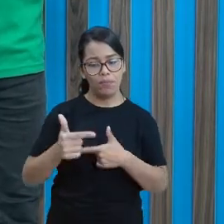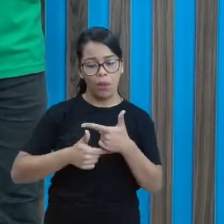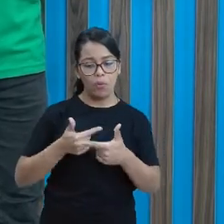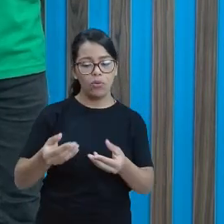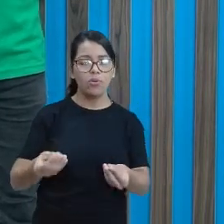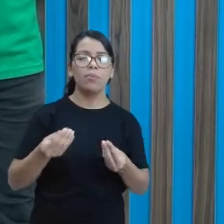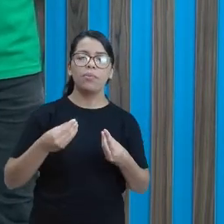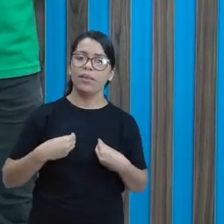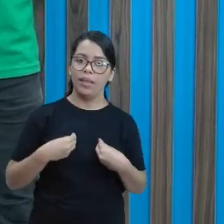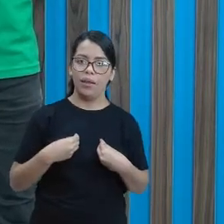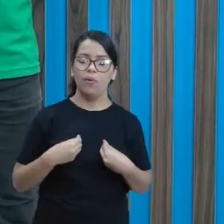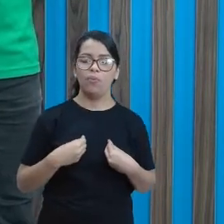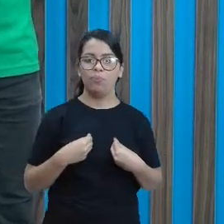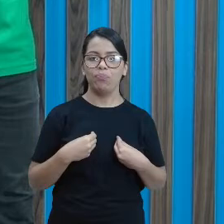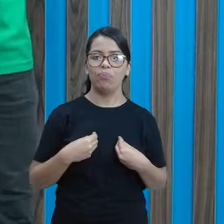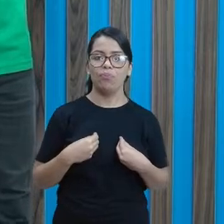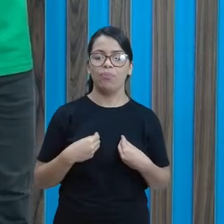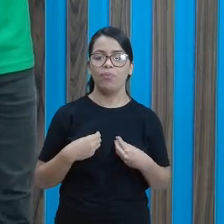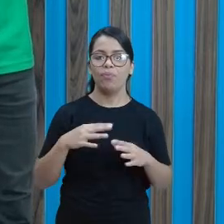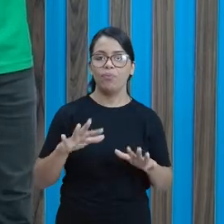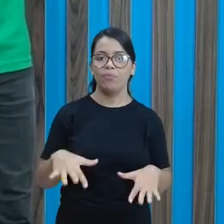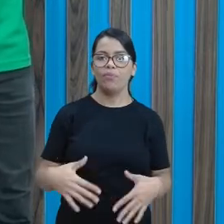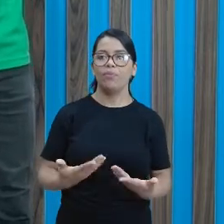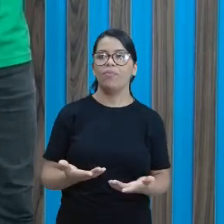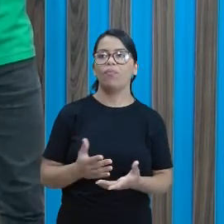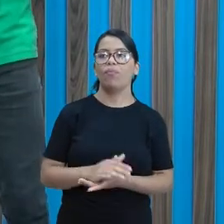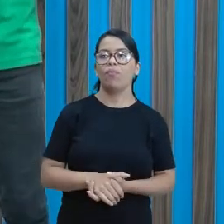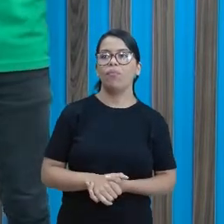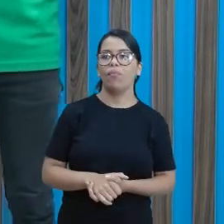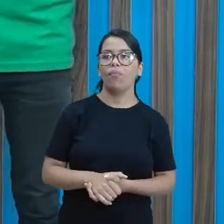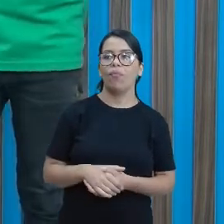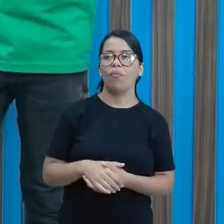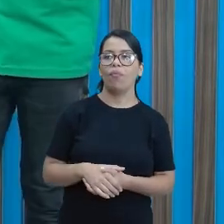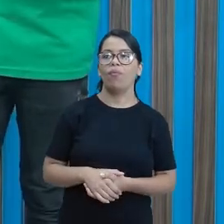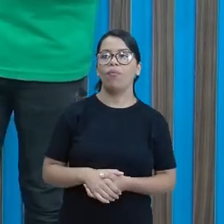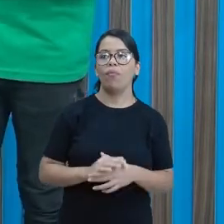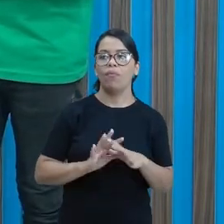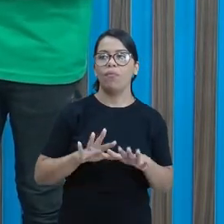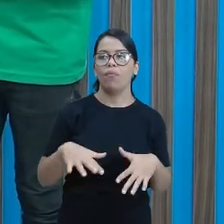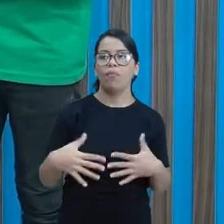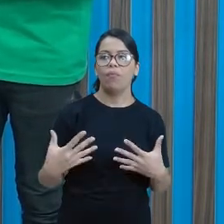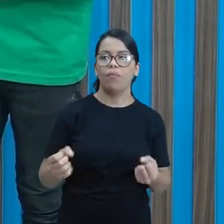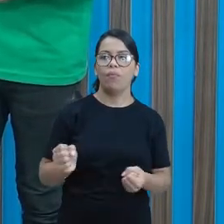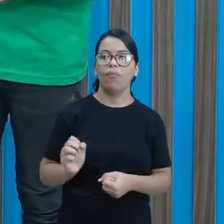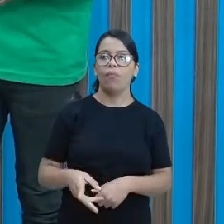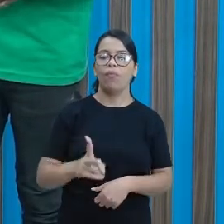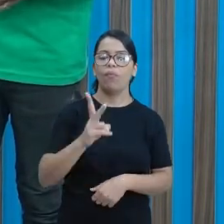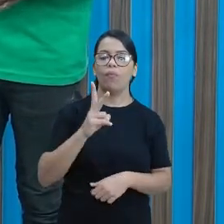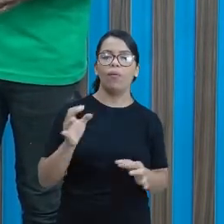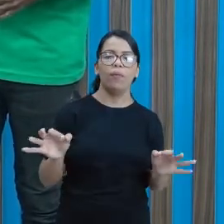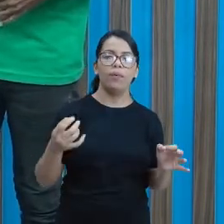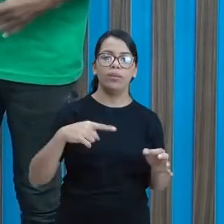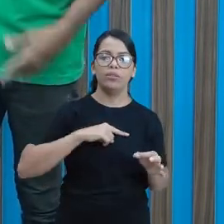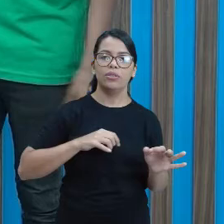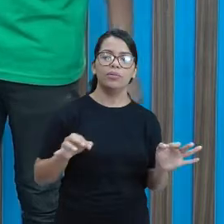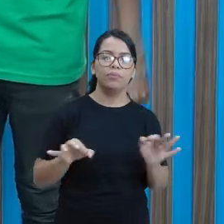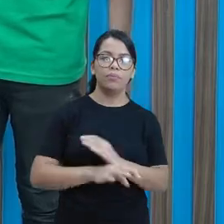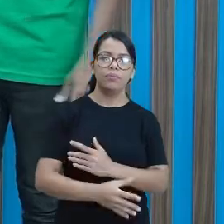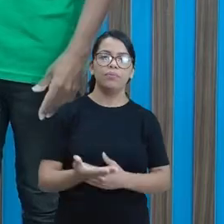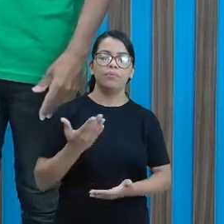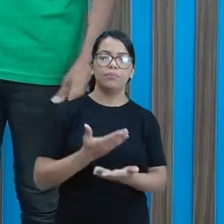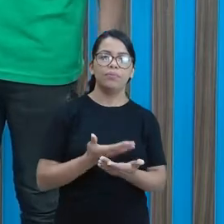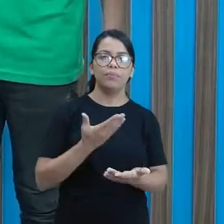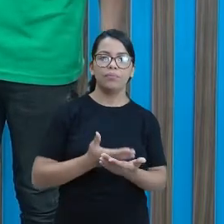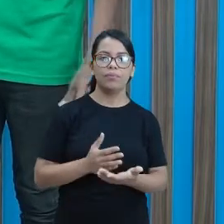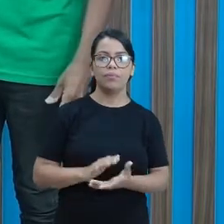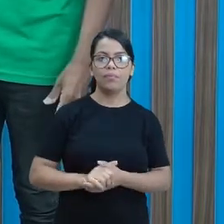chapéu para que eu pudesse dar aula, a produção aqui chegou e botou o chapéu para poder eu ficar. Mas vamos embora, gente. Para finalizar, o bairro